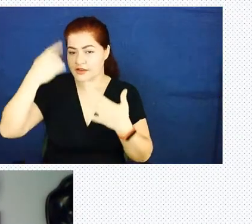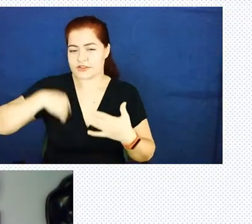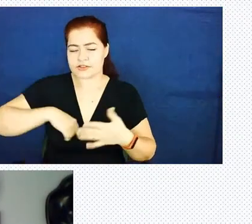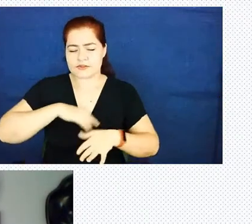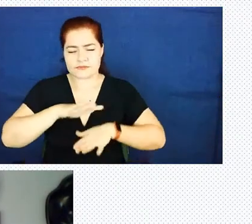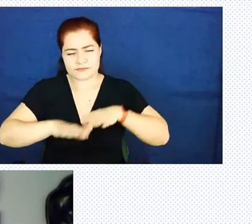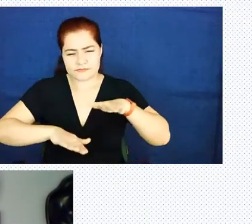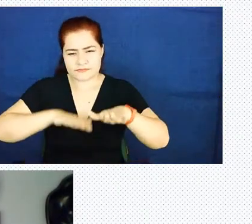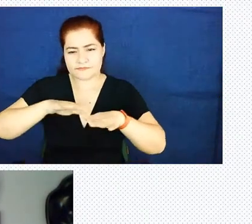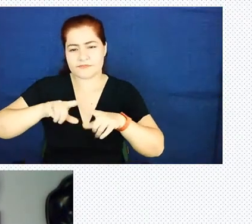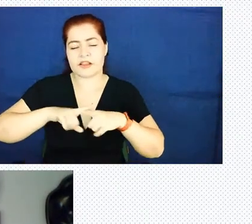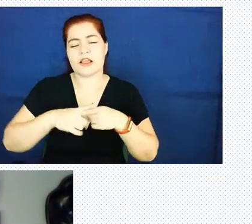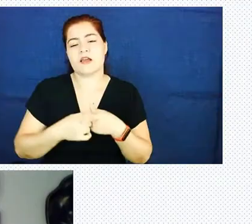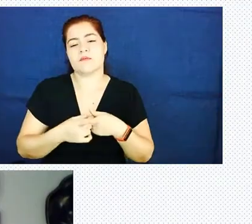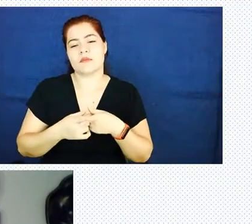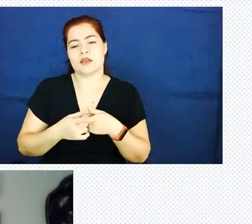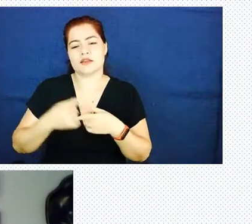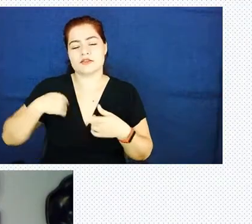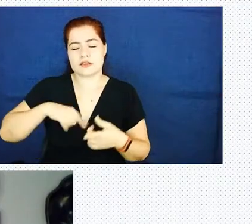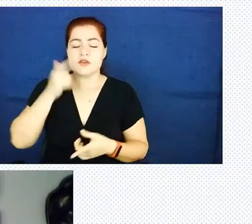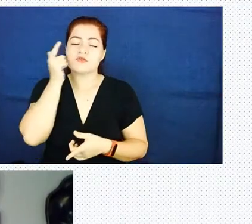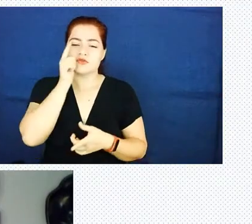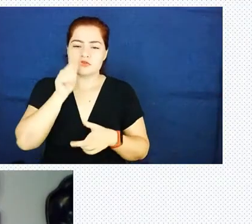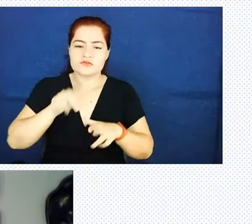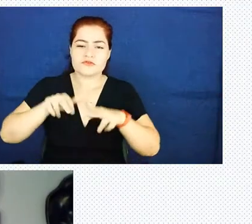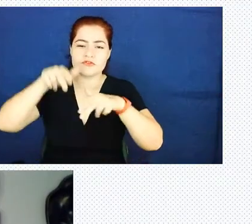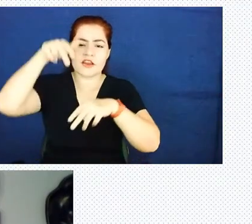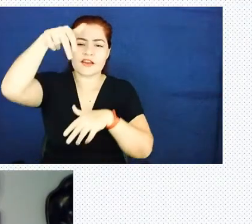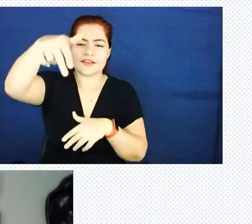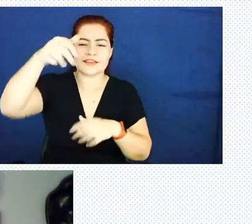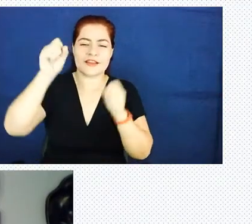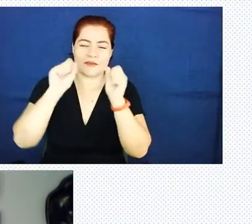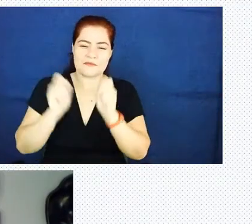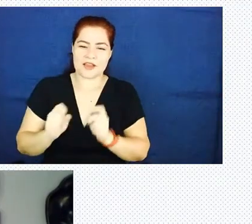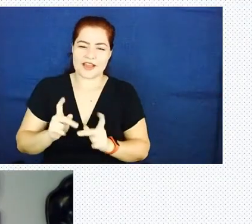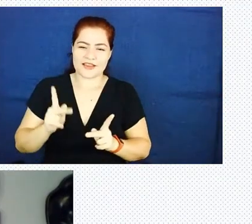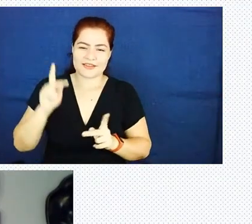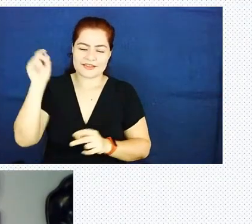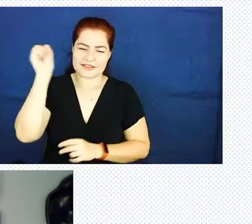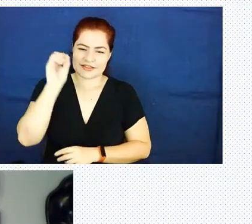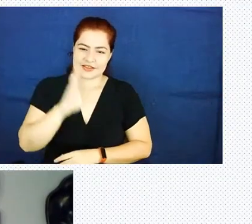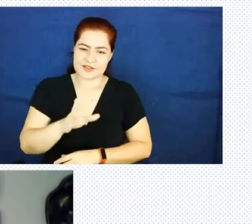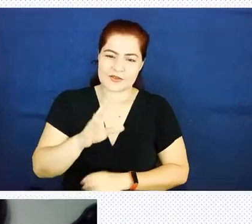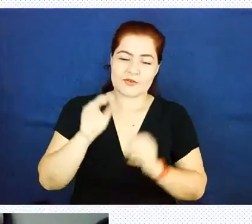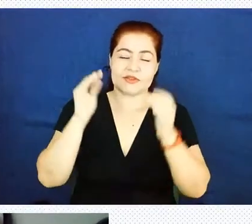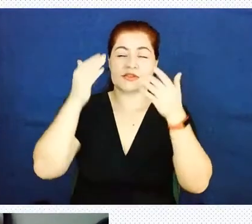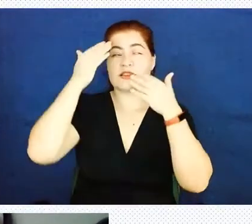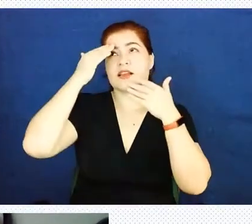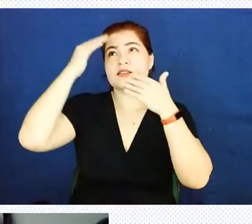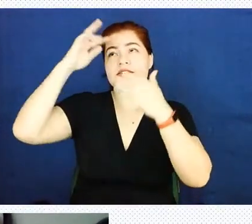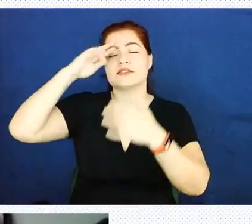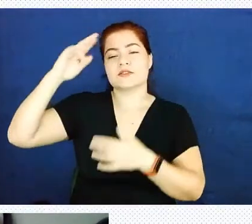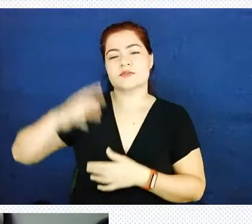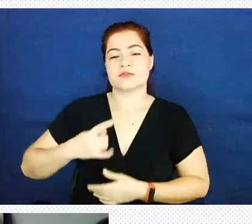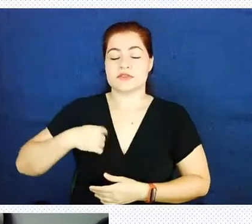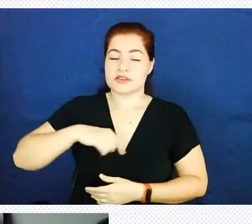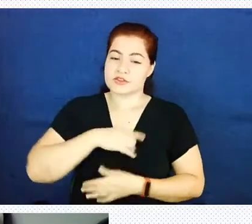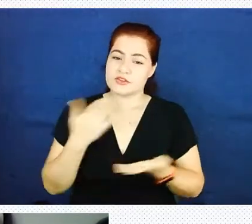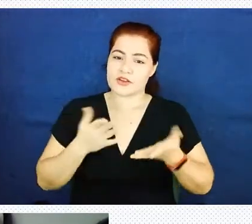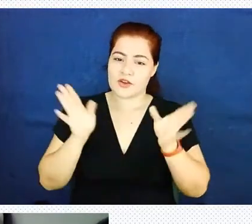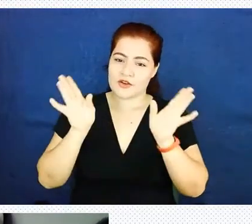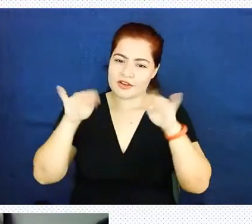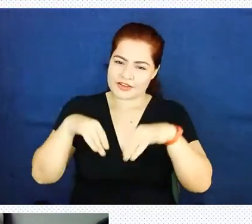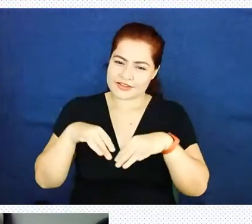lentos, mas vamos sim chegar aí, na paz e luz. Gratidão, Senhor. Com essa mensagem a gente